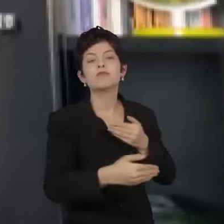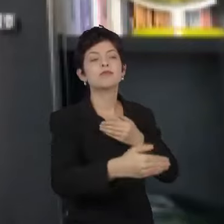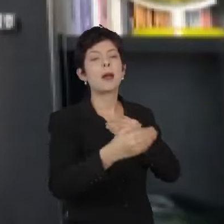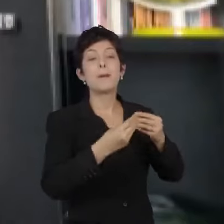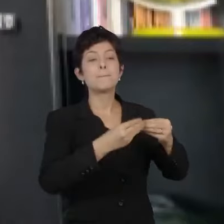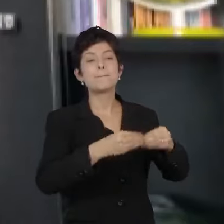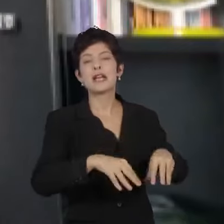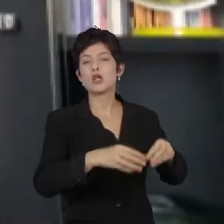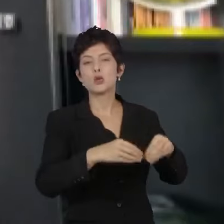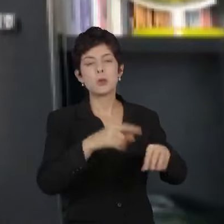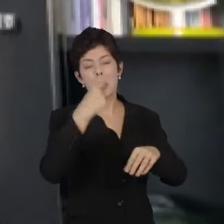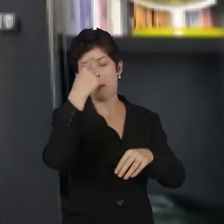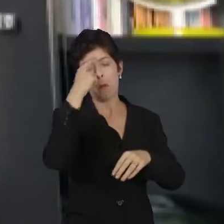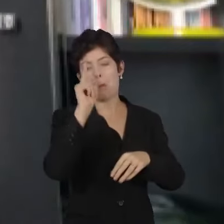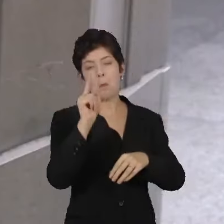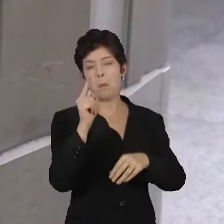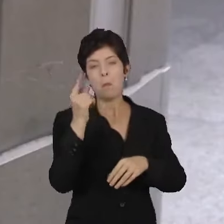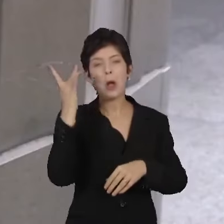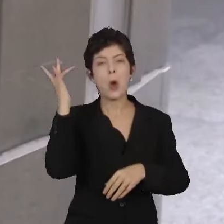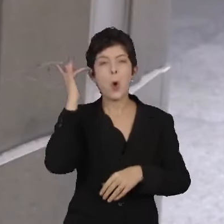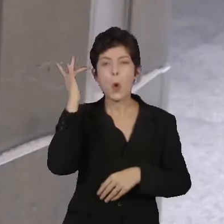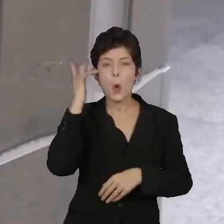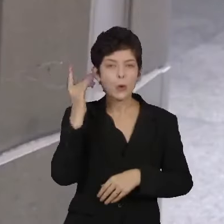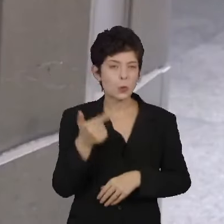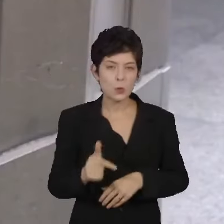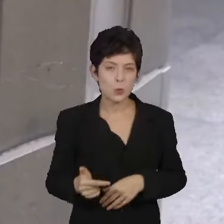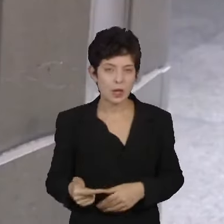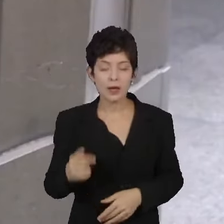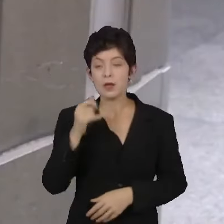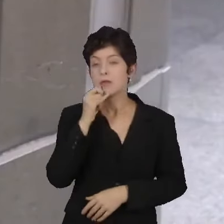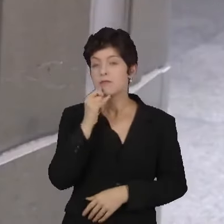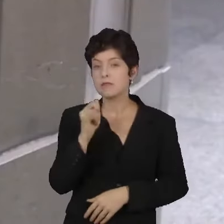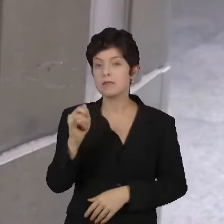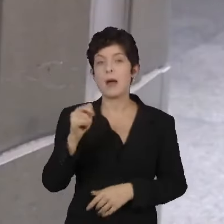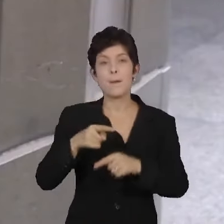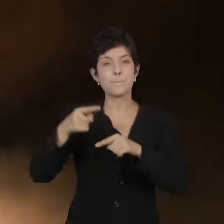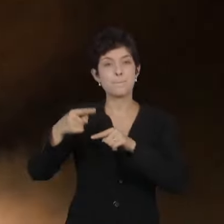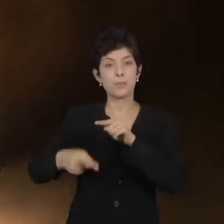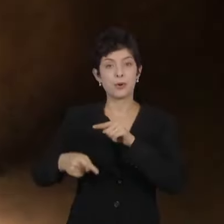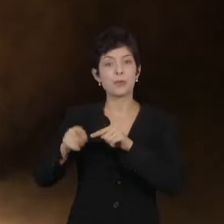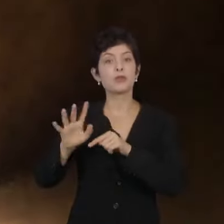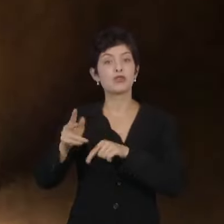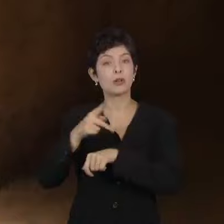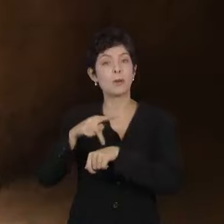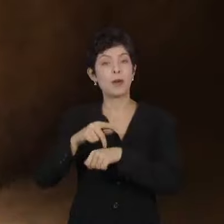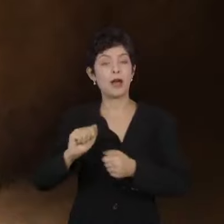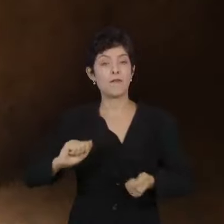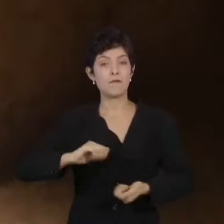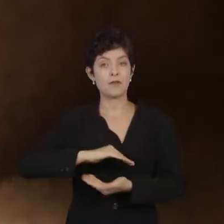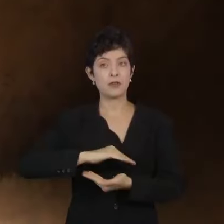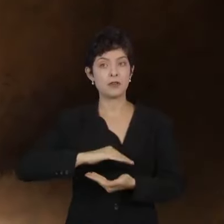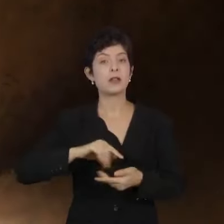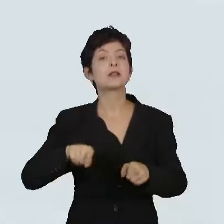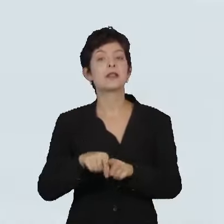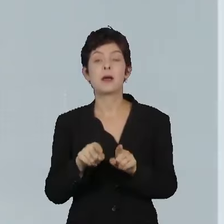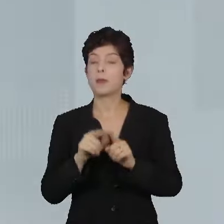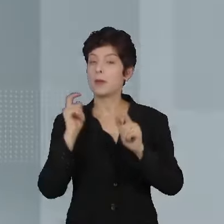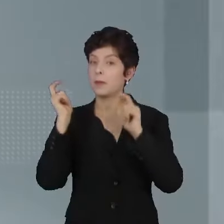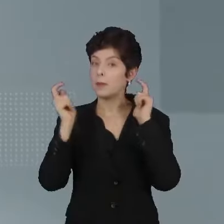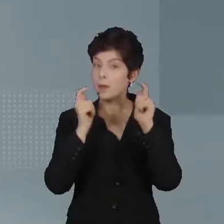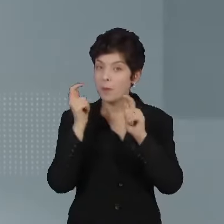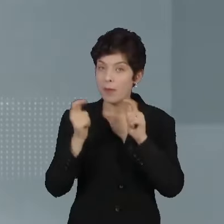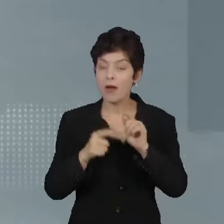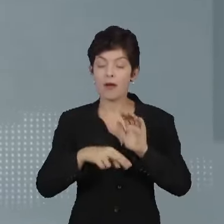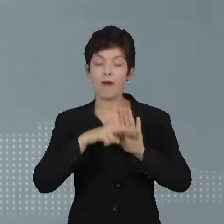danos que aquela decisão pode pode tomar os cigarros eletrônicos proibidos no país pela Anvisa também preocupam